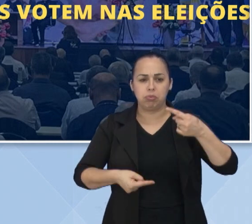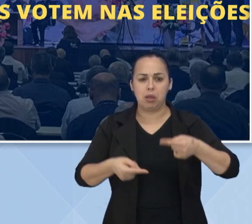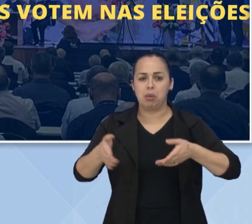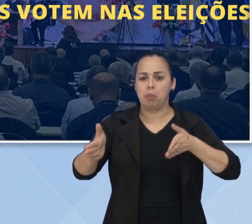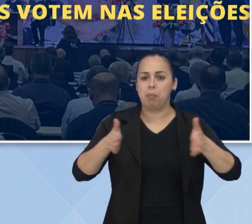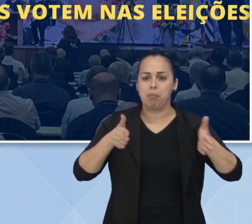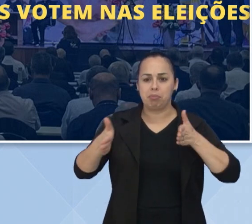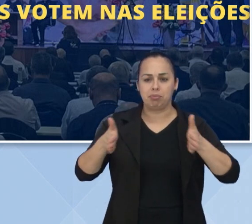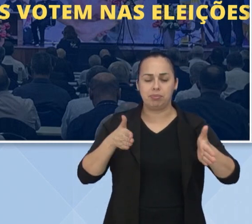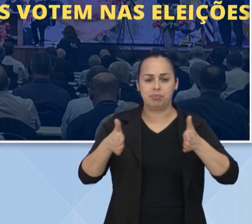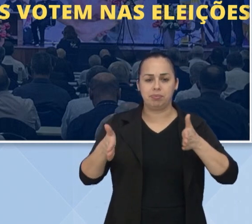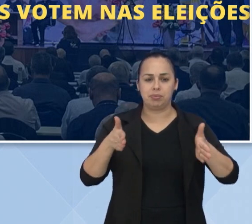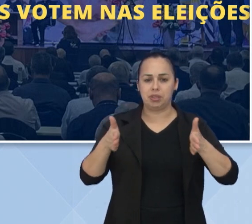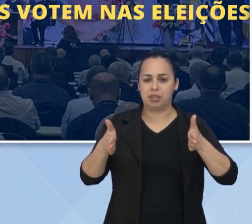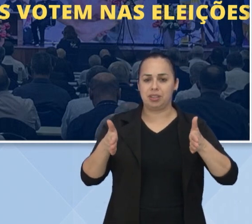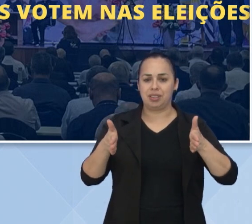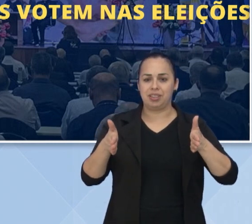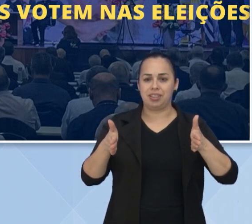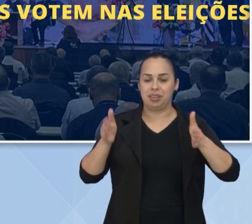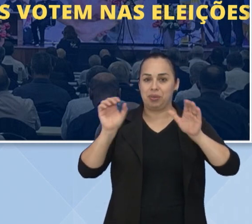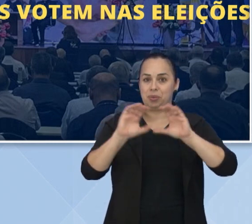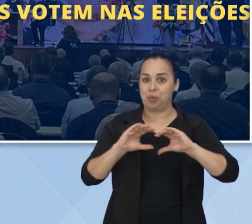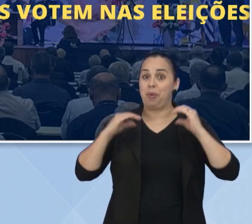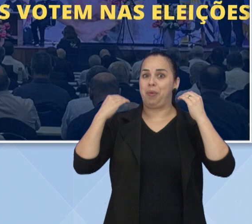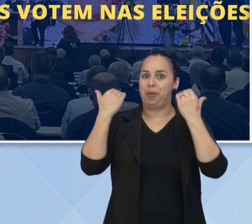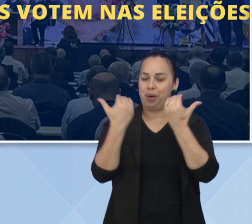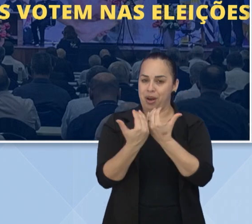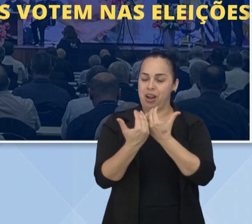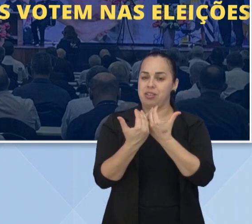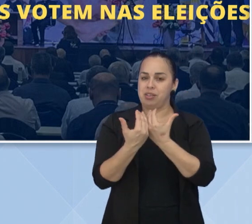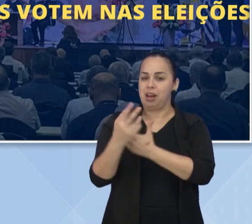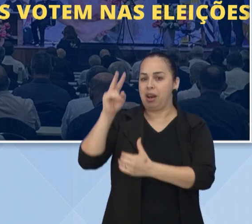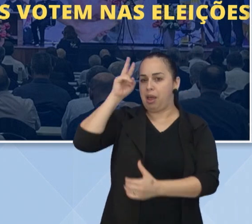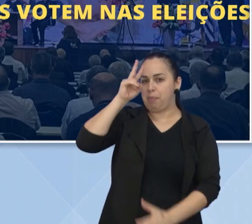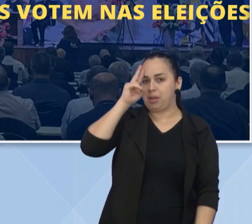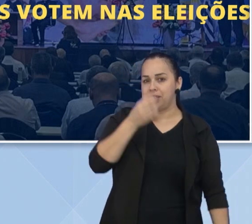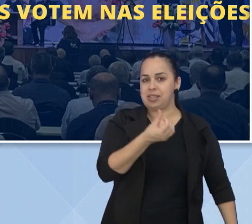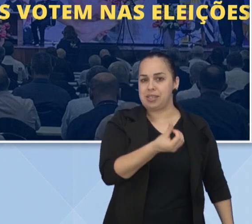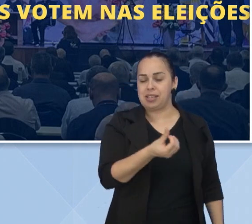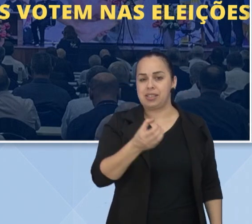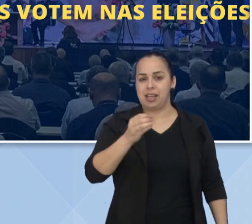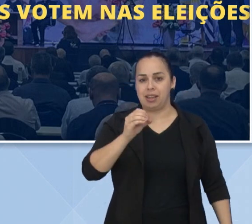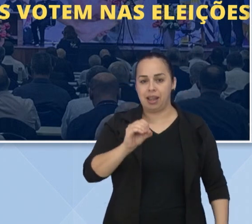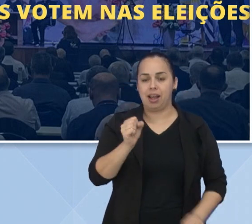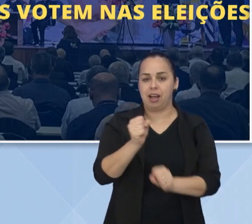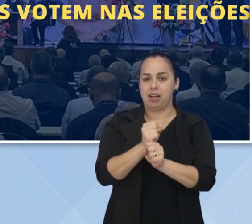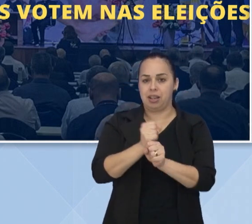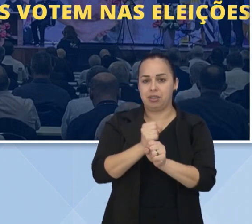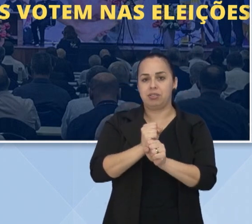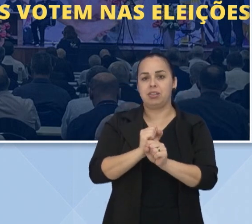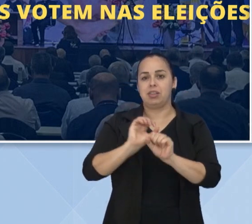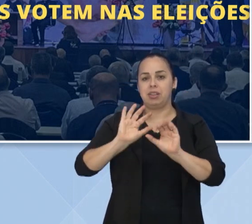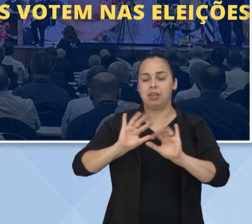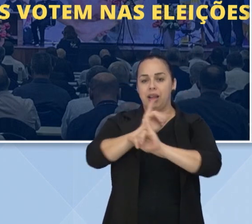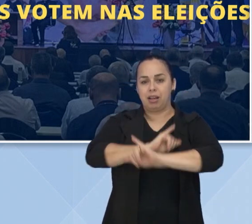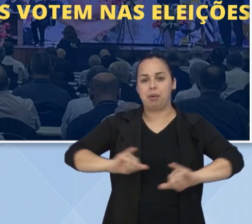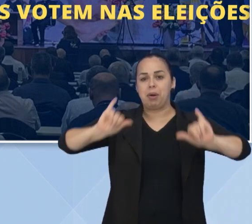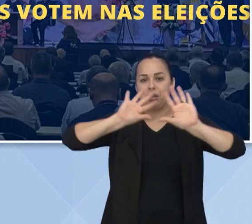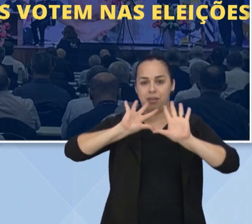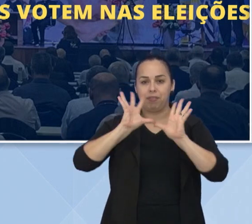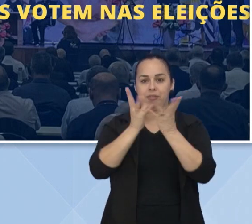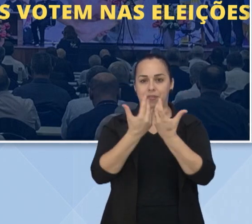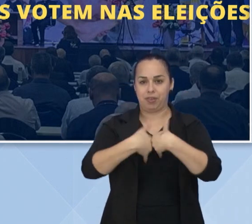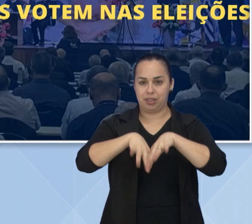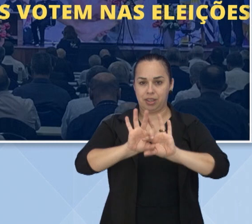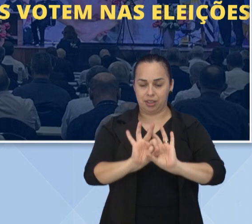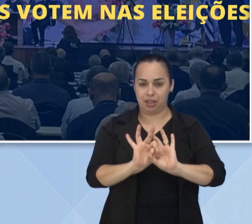Durante essa Assembleia se comemorou os 60 anos da campanha da fraternidade e também a